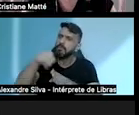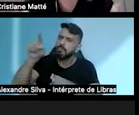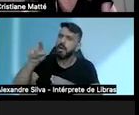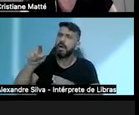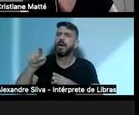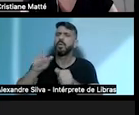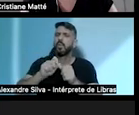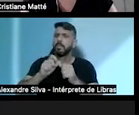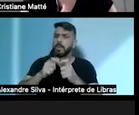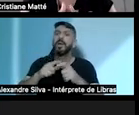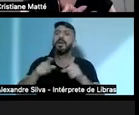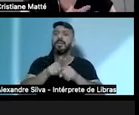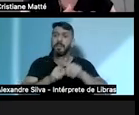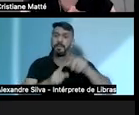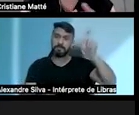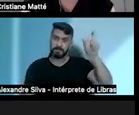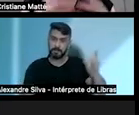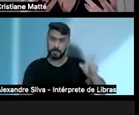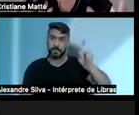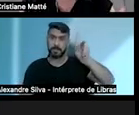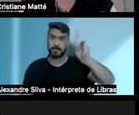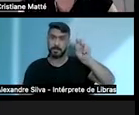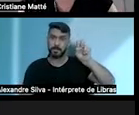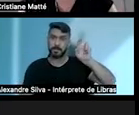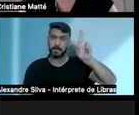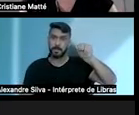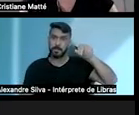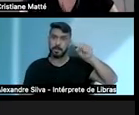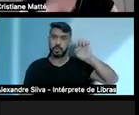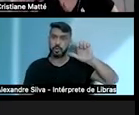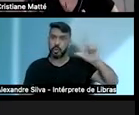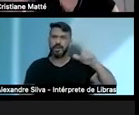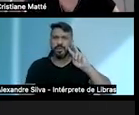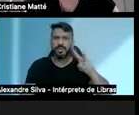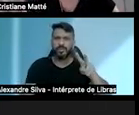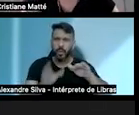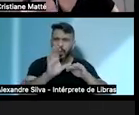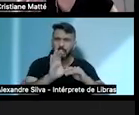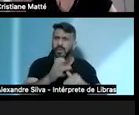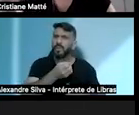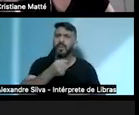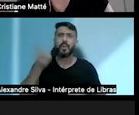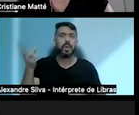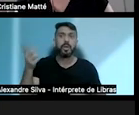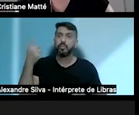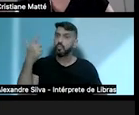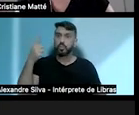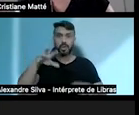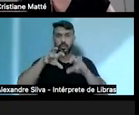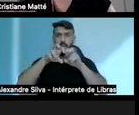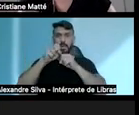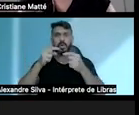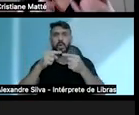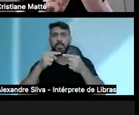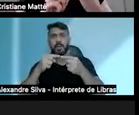que vai acompanhar essa gestante, e a gente vai olhar o curso que ele fez para se formar, muitos deles não têm formação adequada